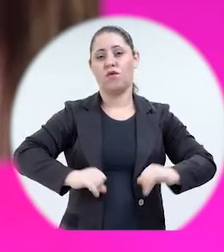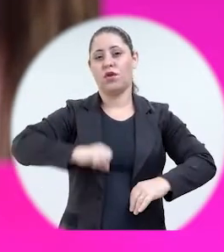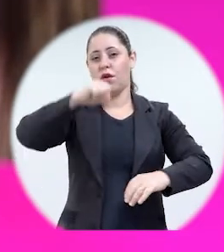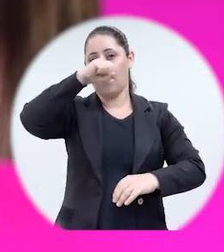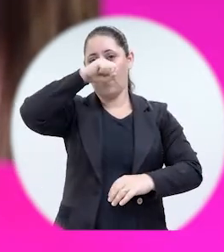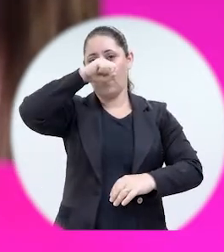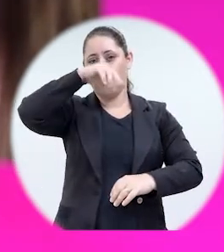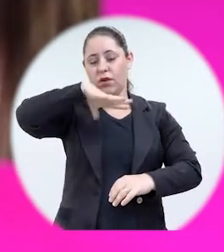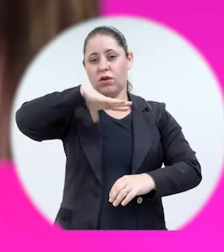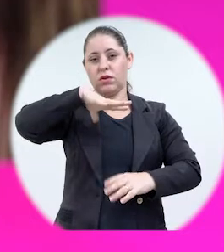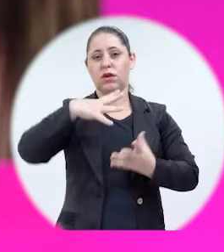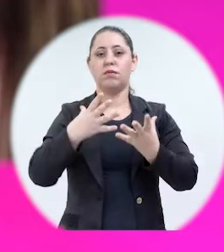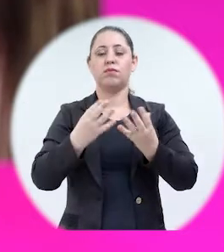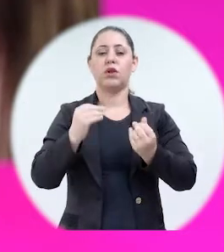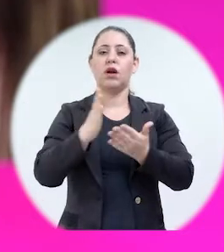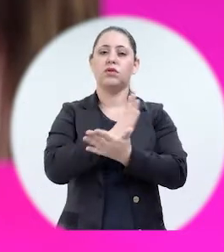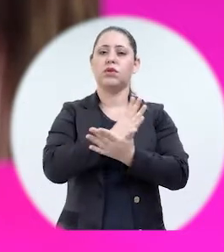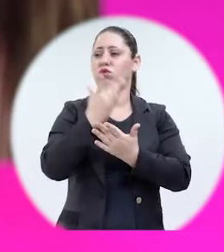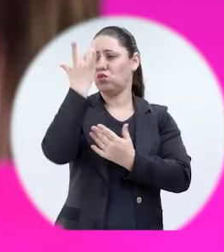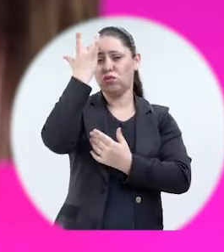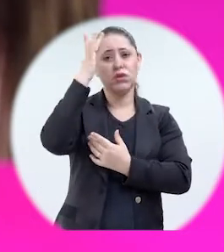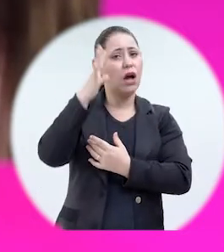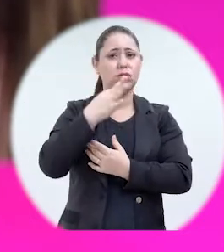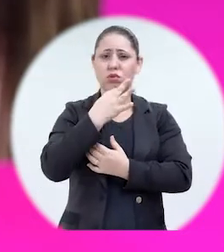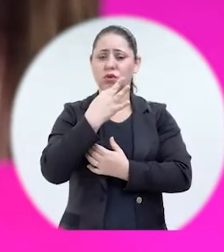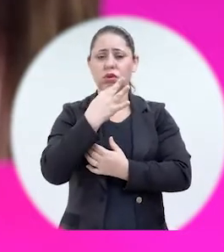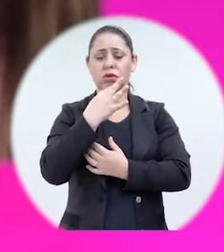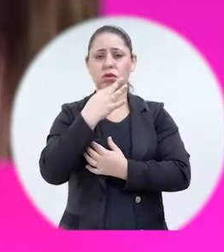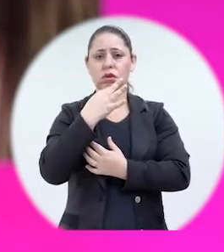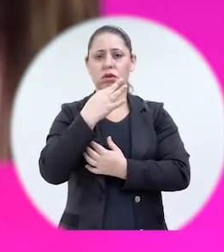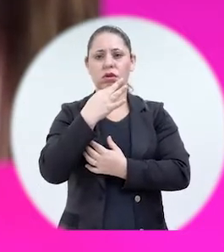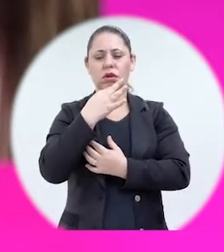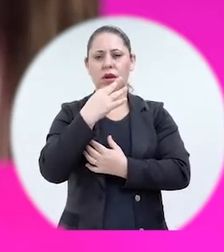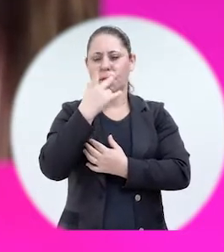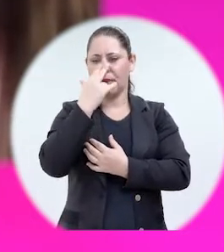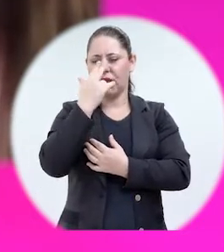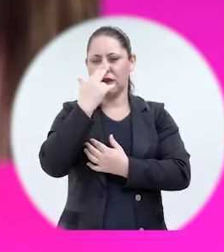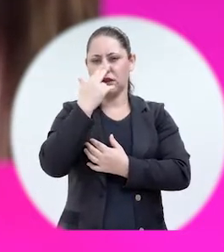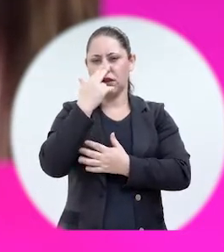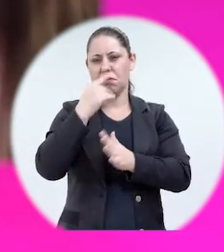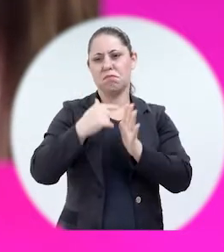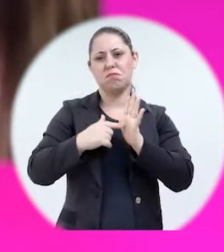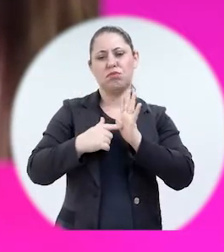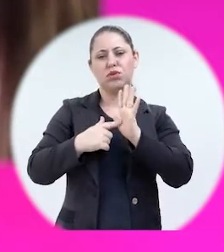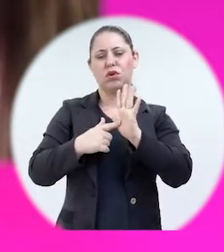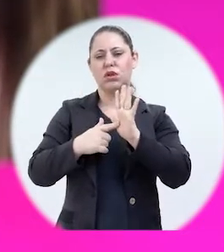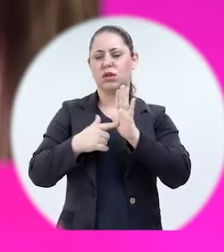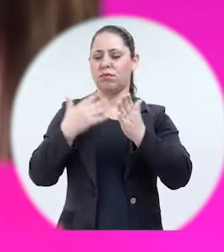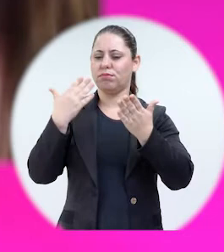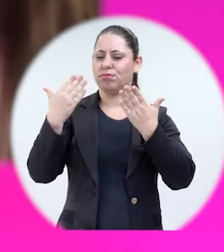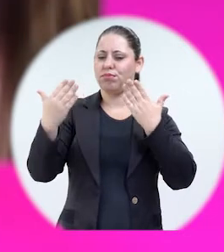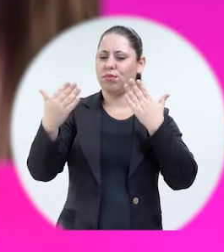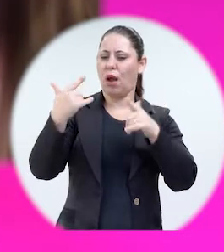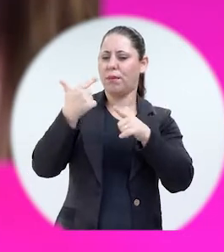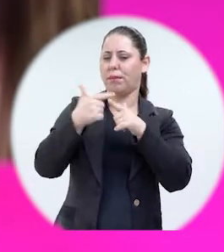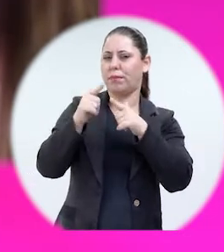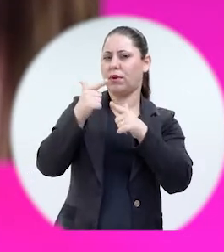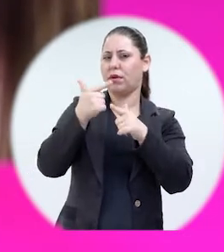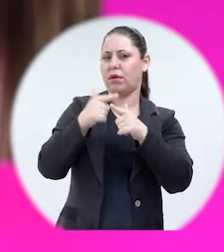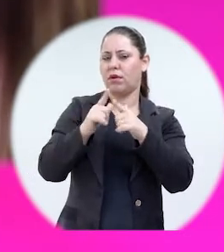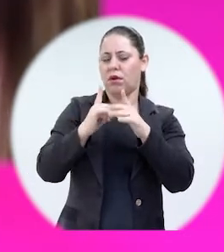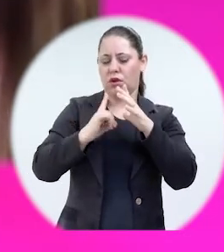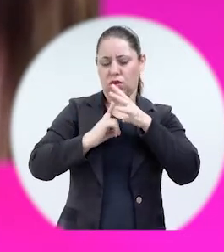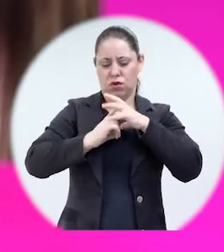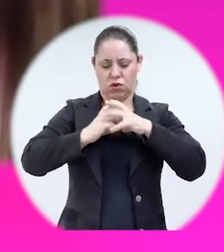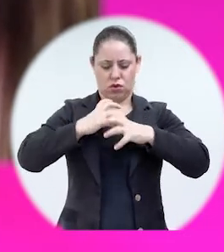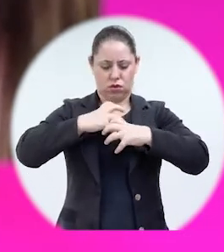a violência, né, muitas vezes sem saber, e ela começa a apresentar alguns aspectos psicológicos, ela